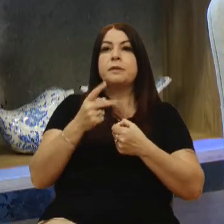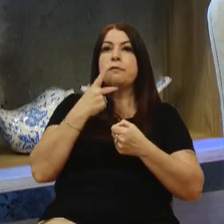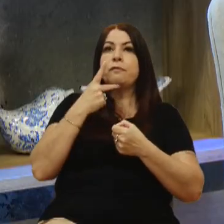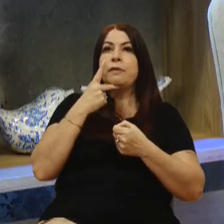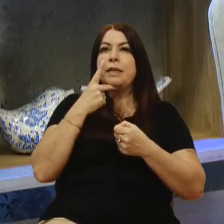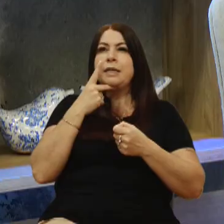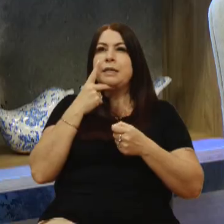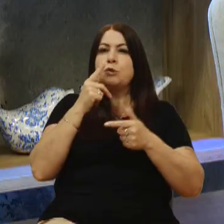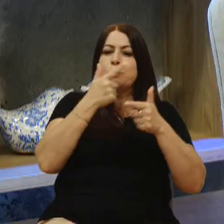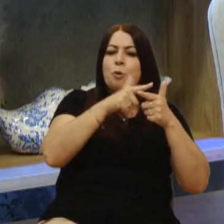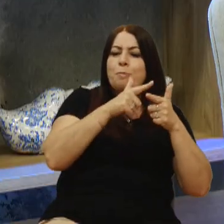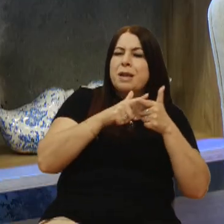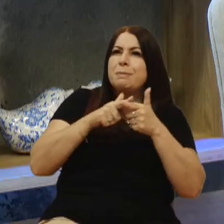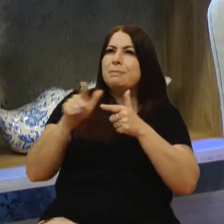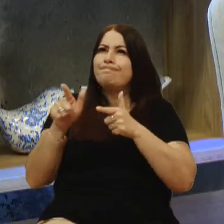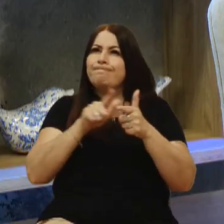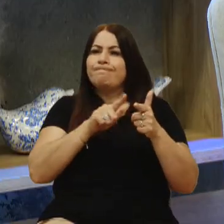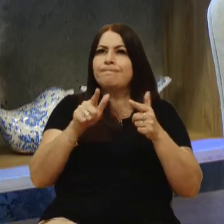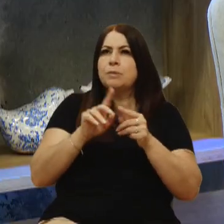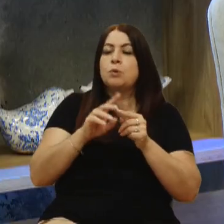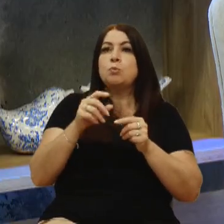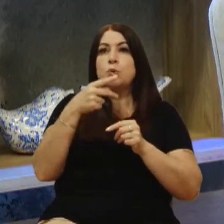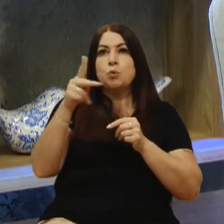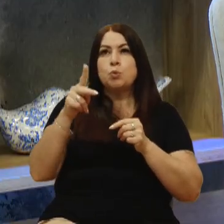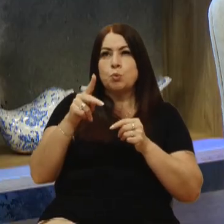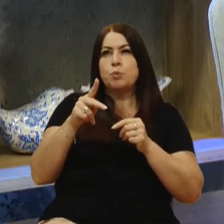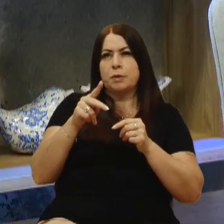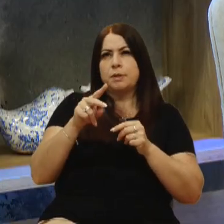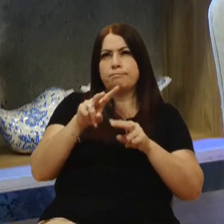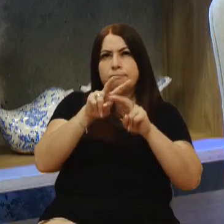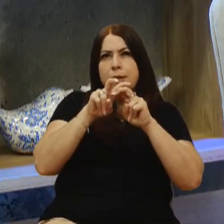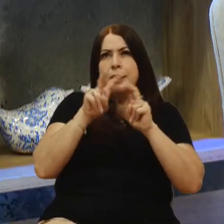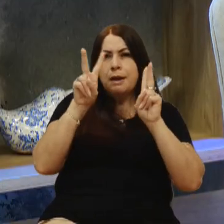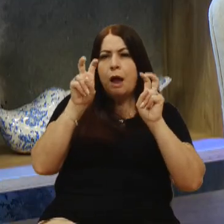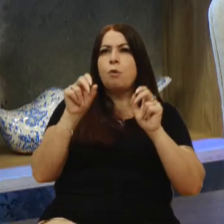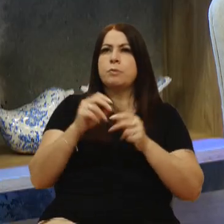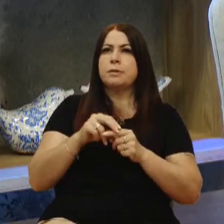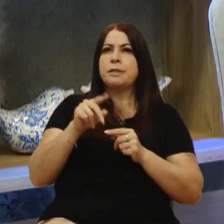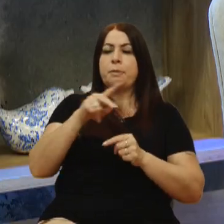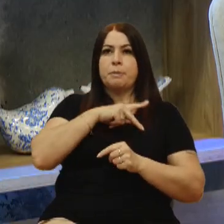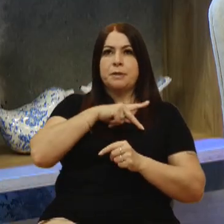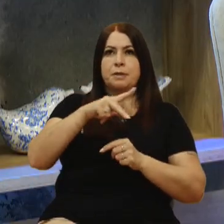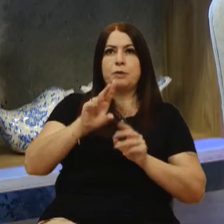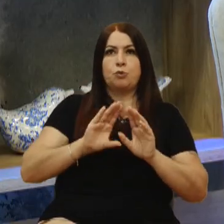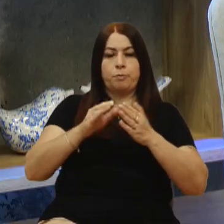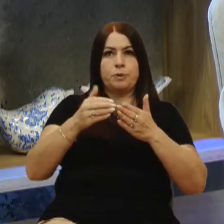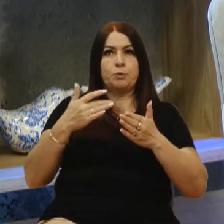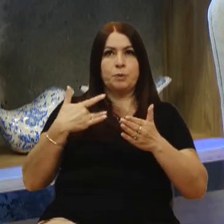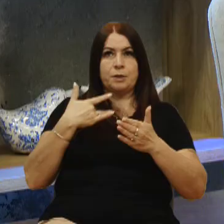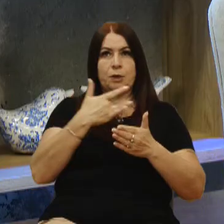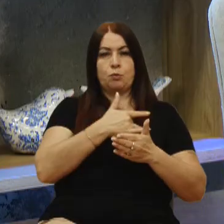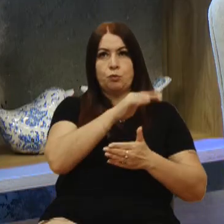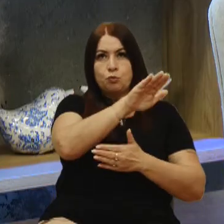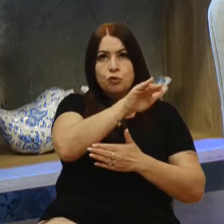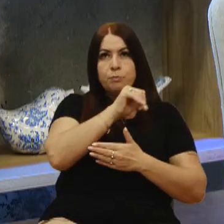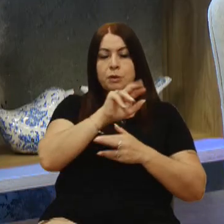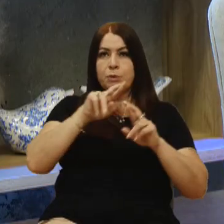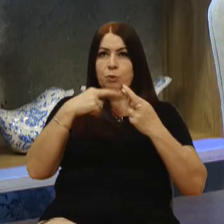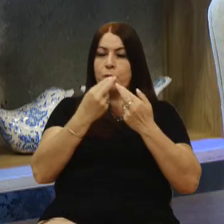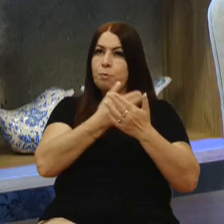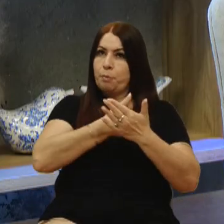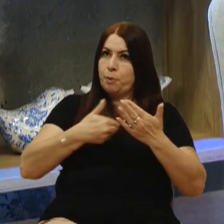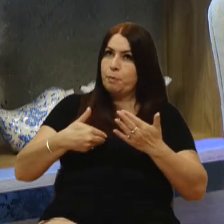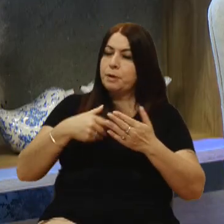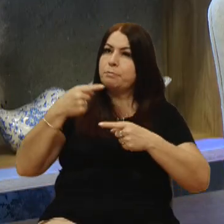o sapato, uma das suas bandeiras, como até presidente da Comissão de Saúde, foi chamar uma audiência pública